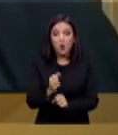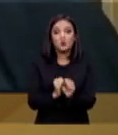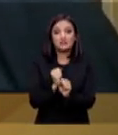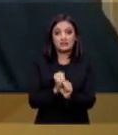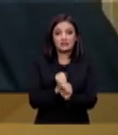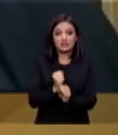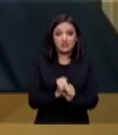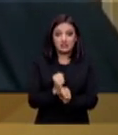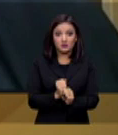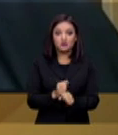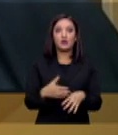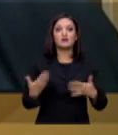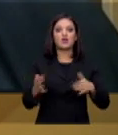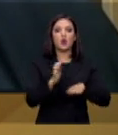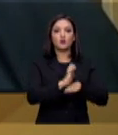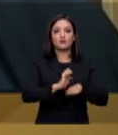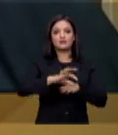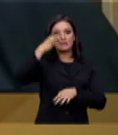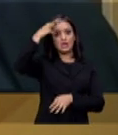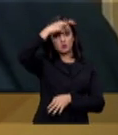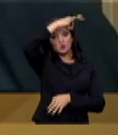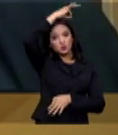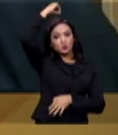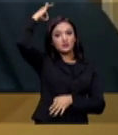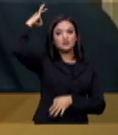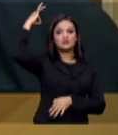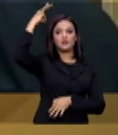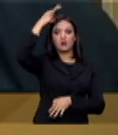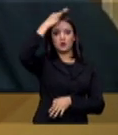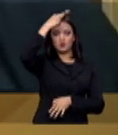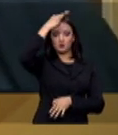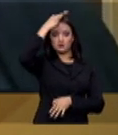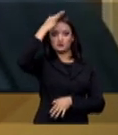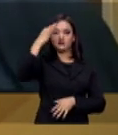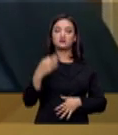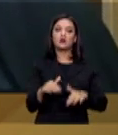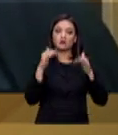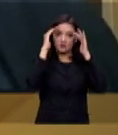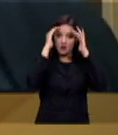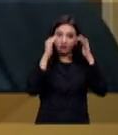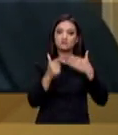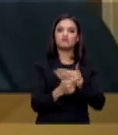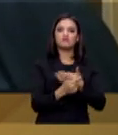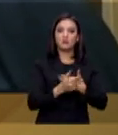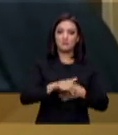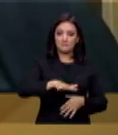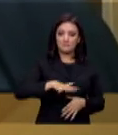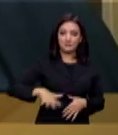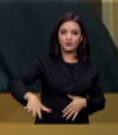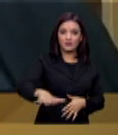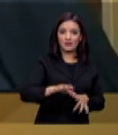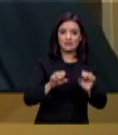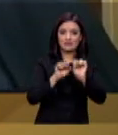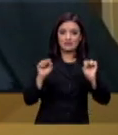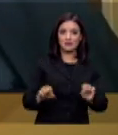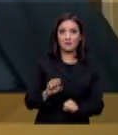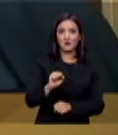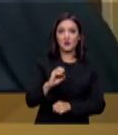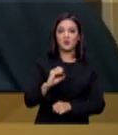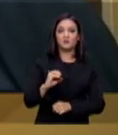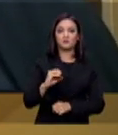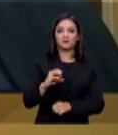o Estado do Espírito Santo, para uma tarefa própria sua, o sistema socioeducativo, que é uma